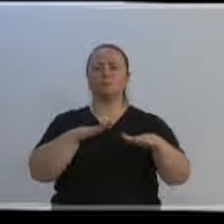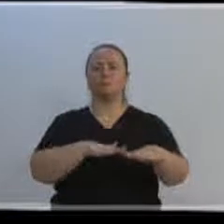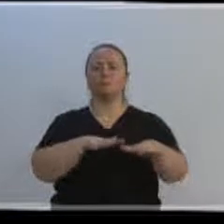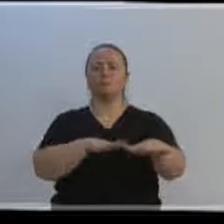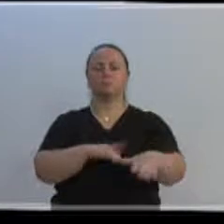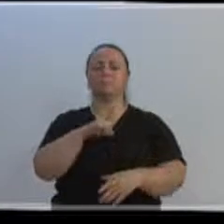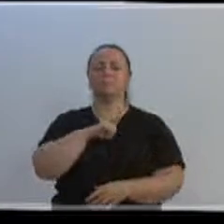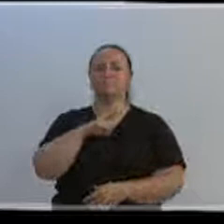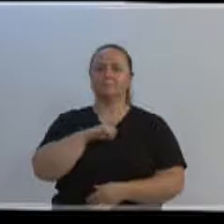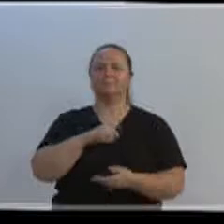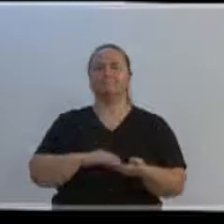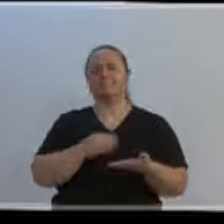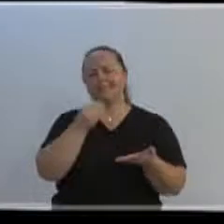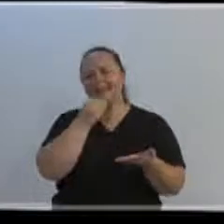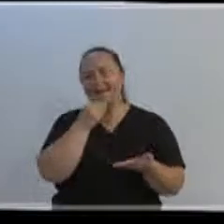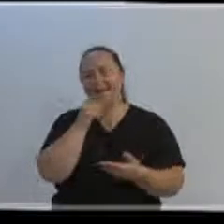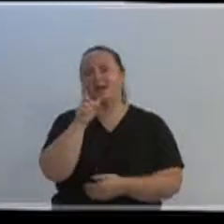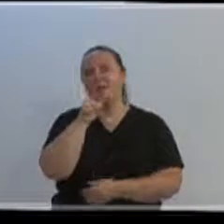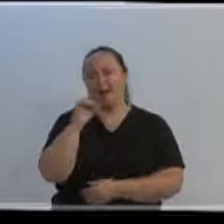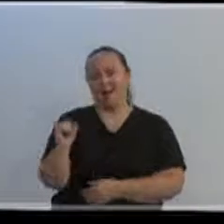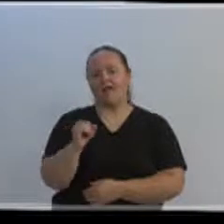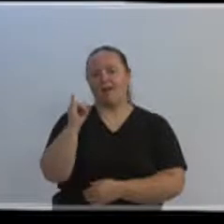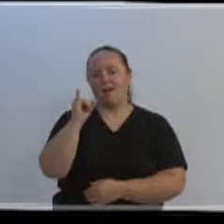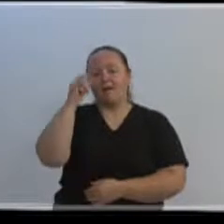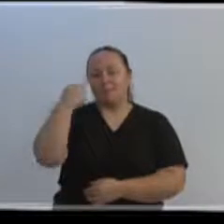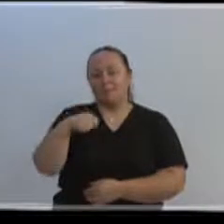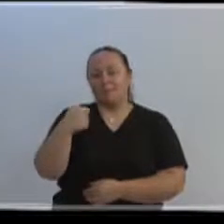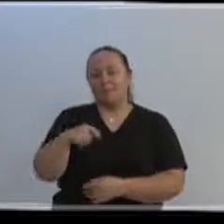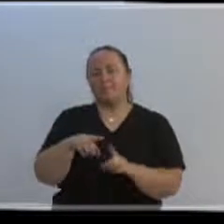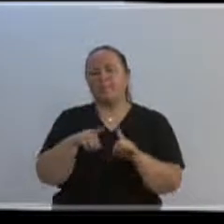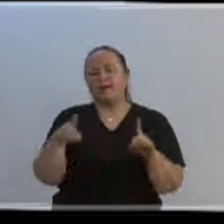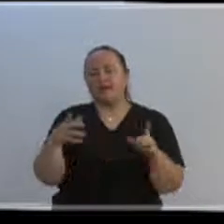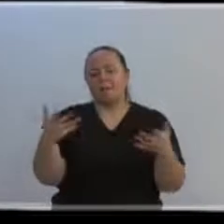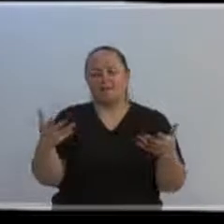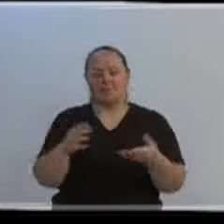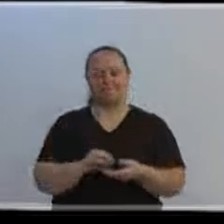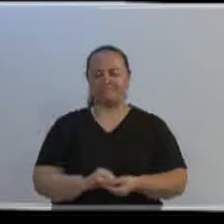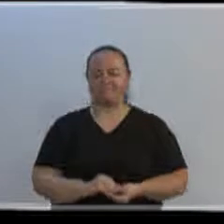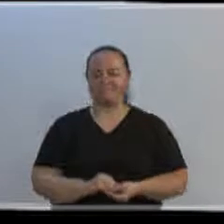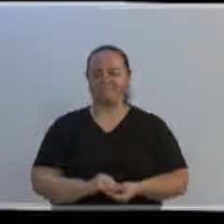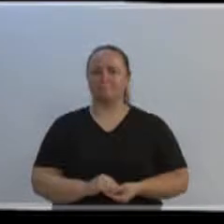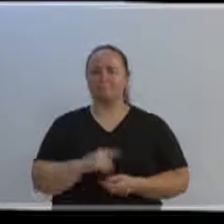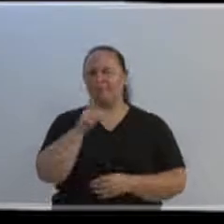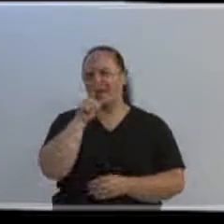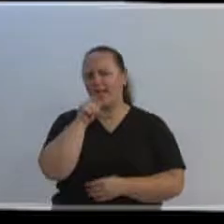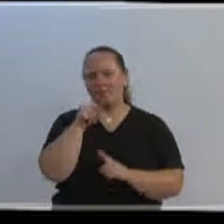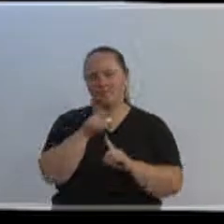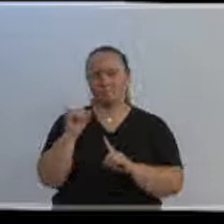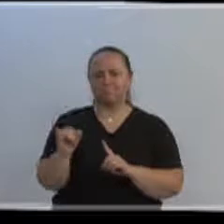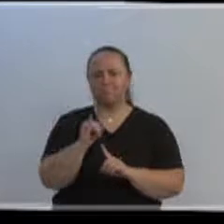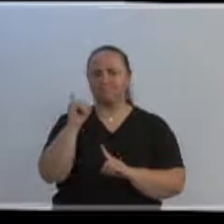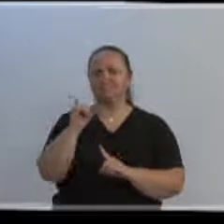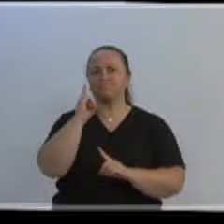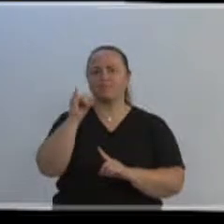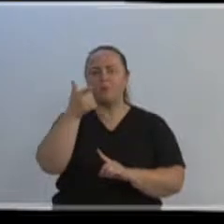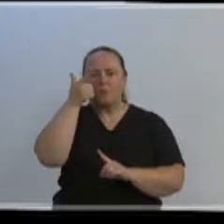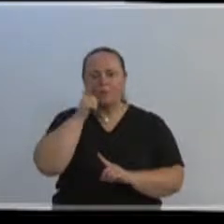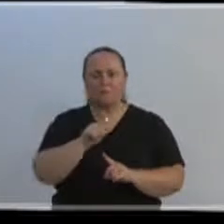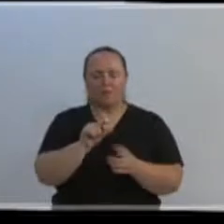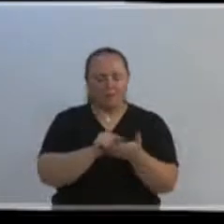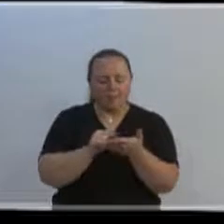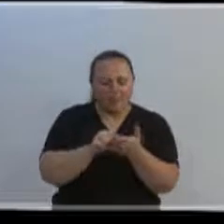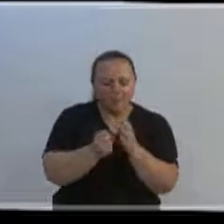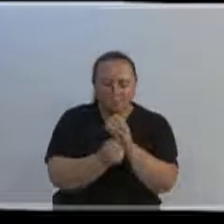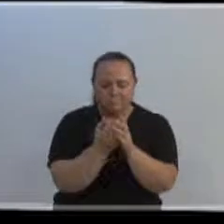certeza que o importante era serve com certeza esse link preciosa para que a semente seja realmente